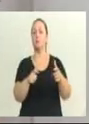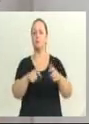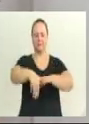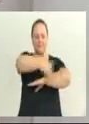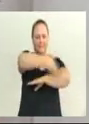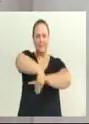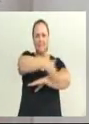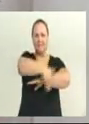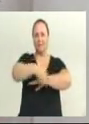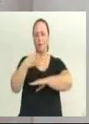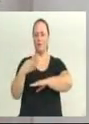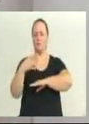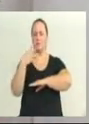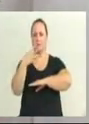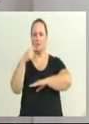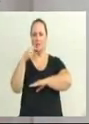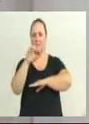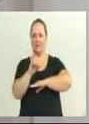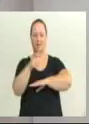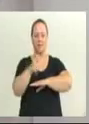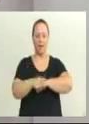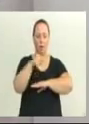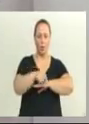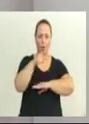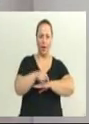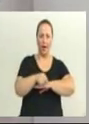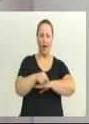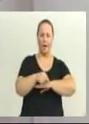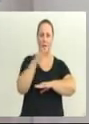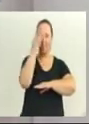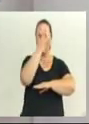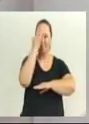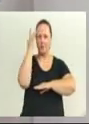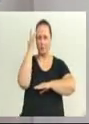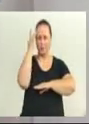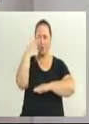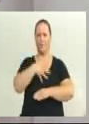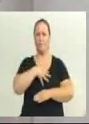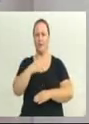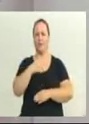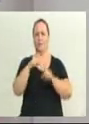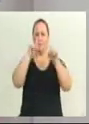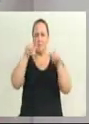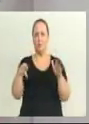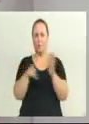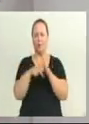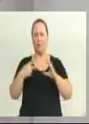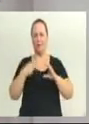no ponto onde o jovem Paulo André de Melo Braga, filho de uma servidora nossa aqui da casa,